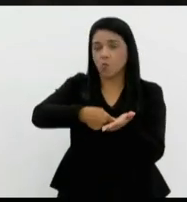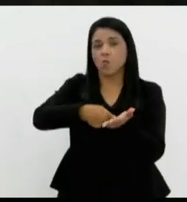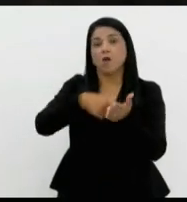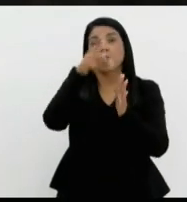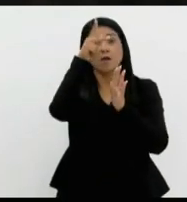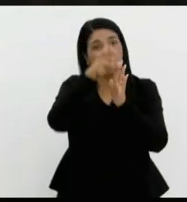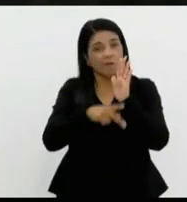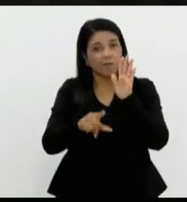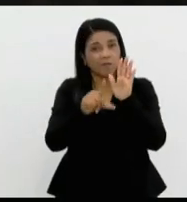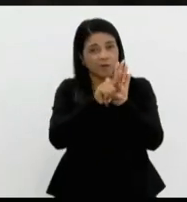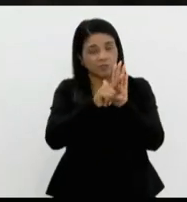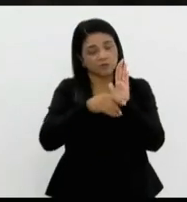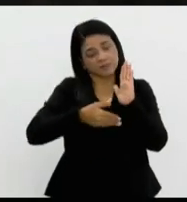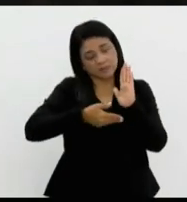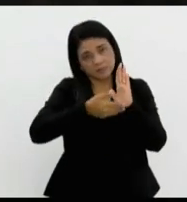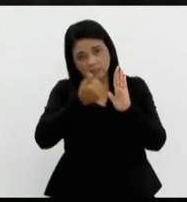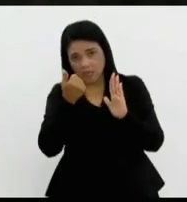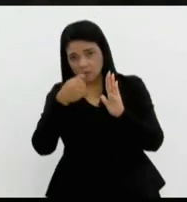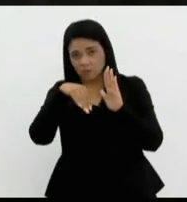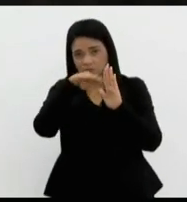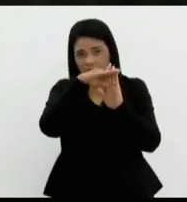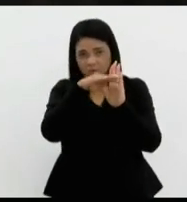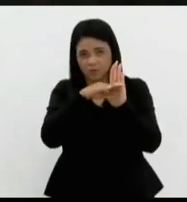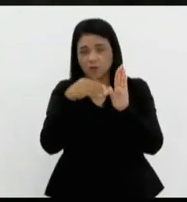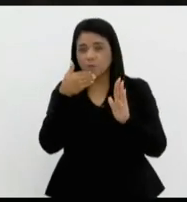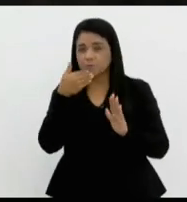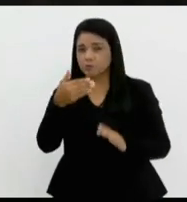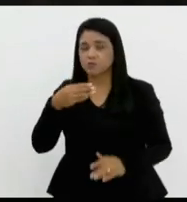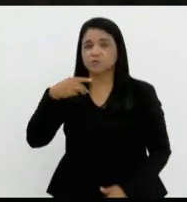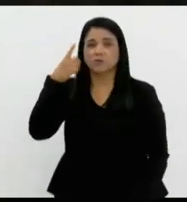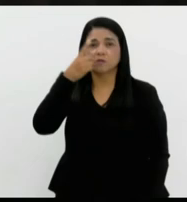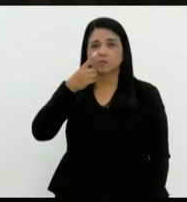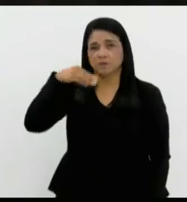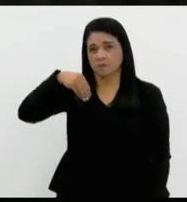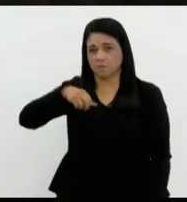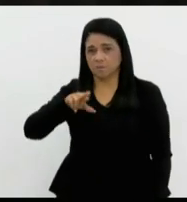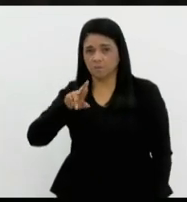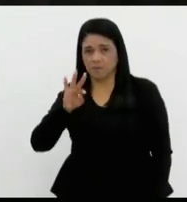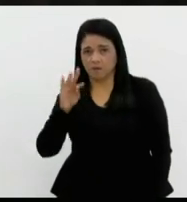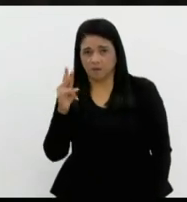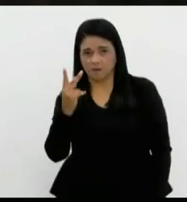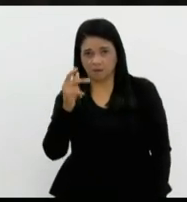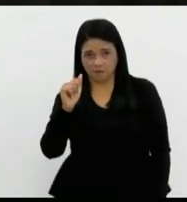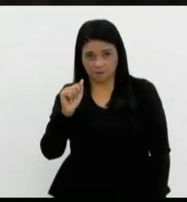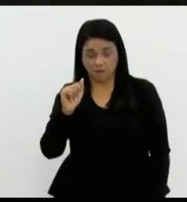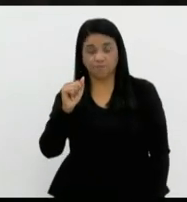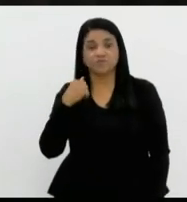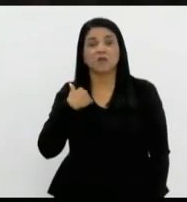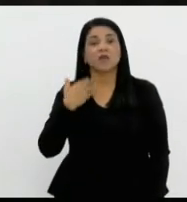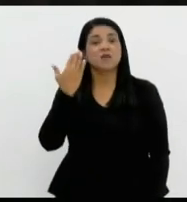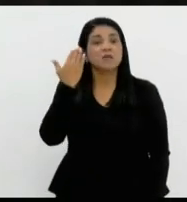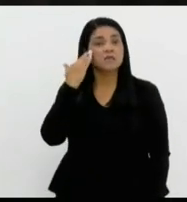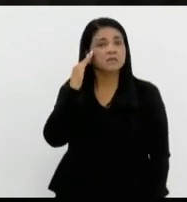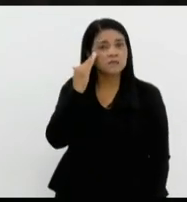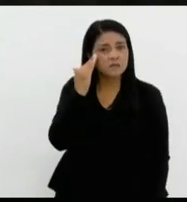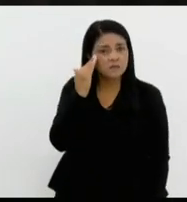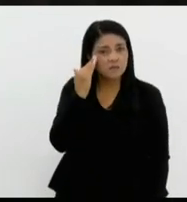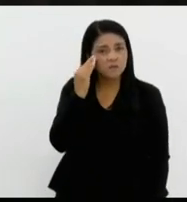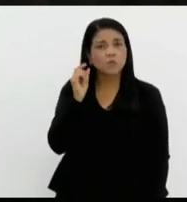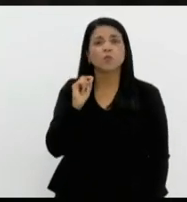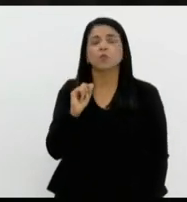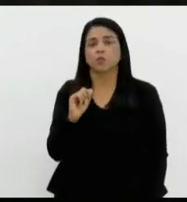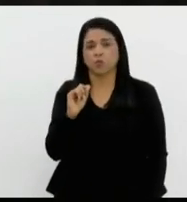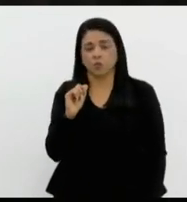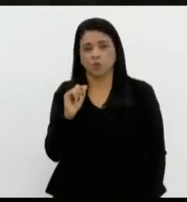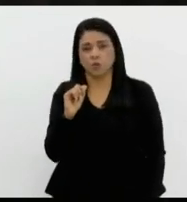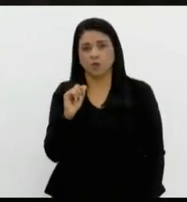projeto saiu da pauta, pedido da deputada Marta Rocha, que naquele momento entendeu que poderia, né,